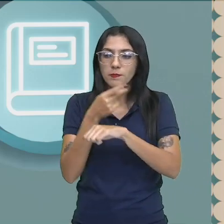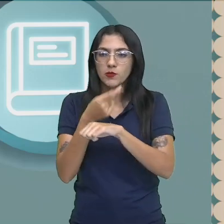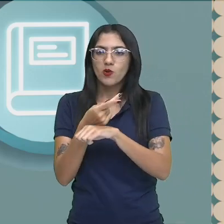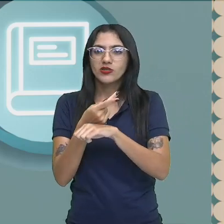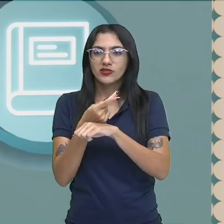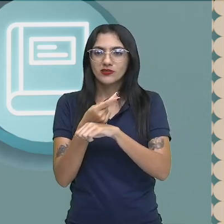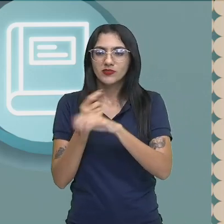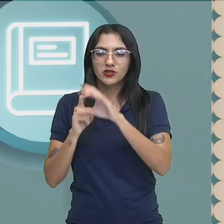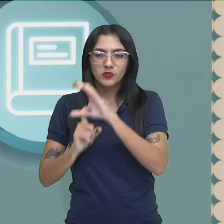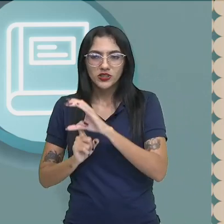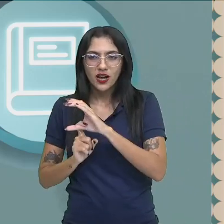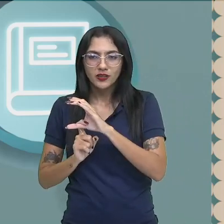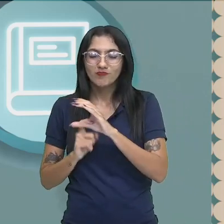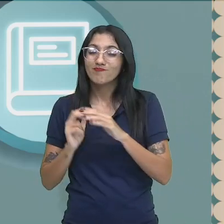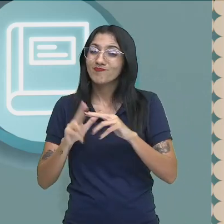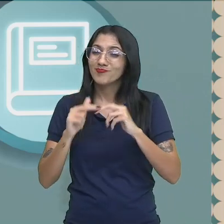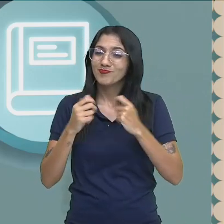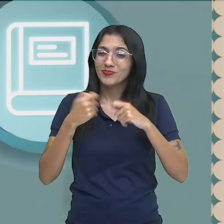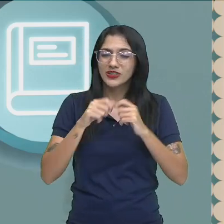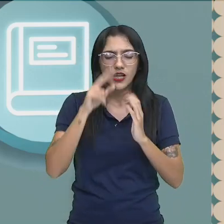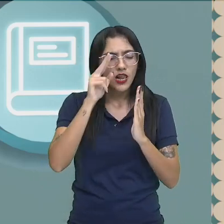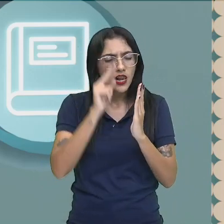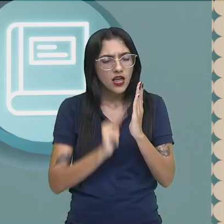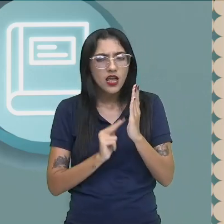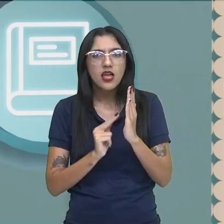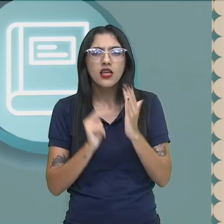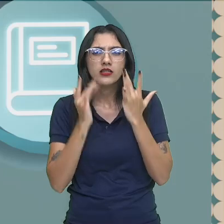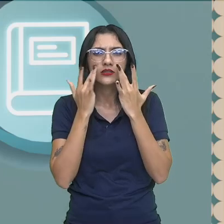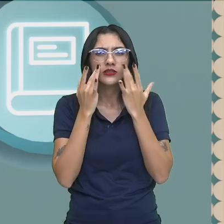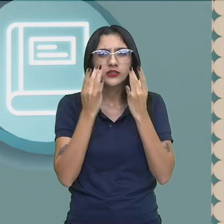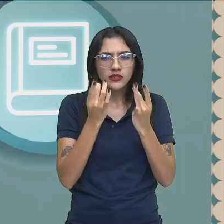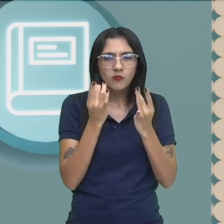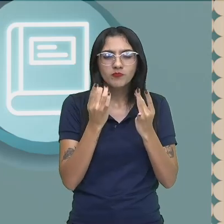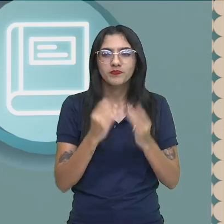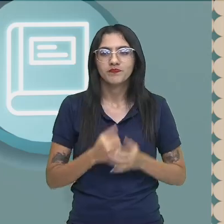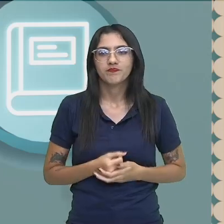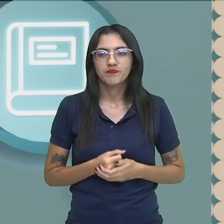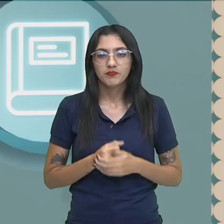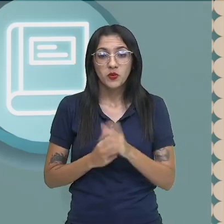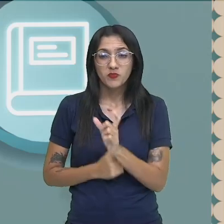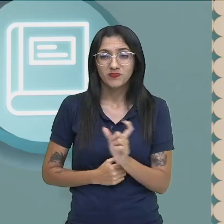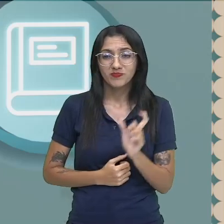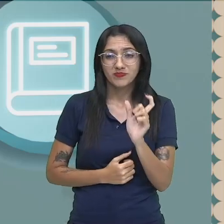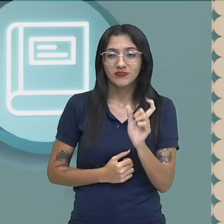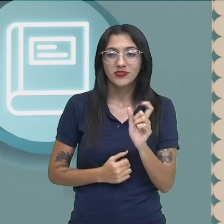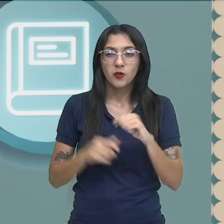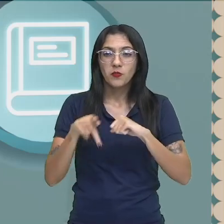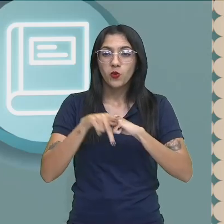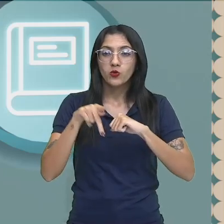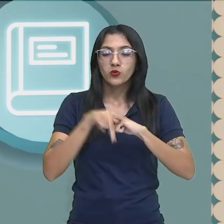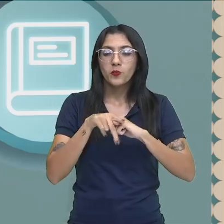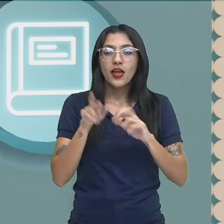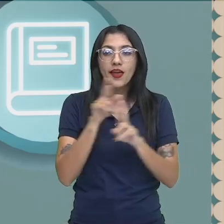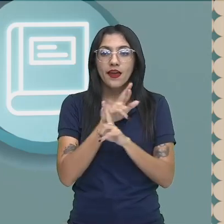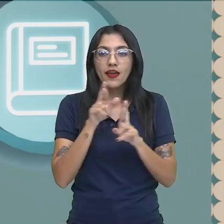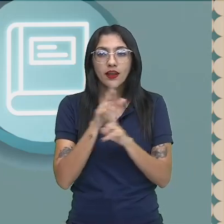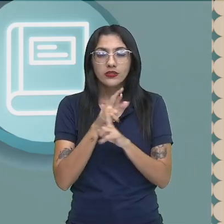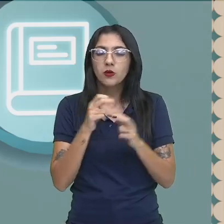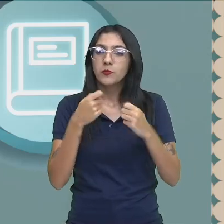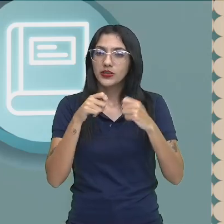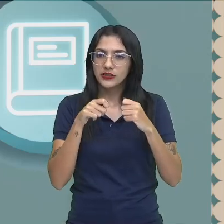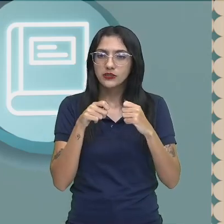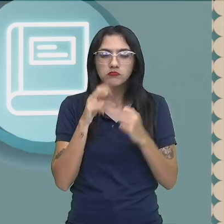Por isso que tem que prestar atenção, né? O pronome relativo, ele sempre vem, né, introduzindo essa oração, então